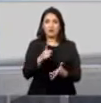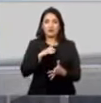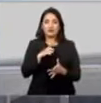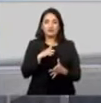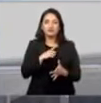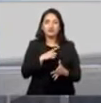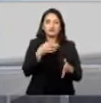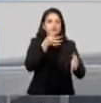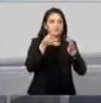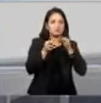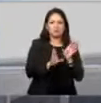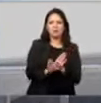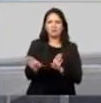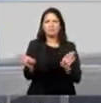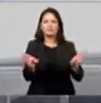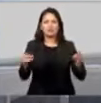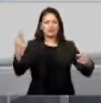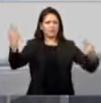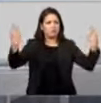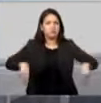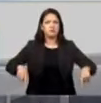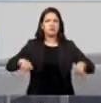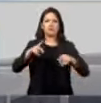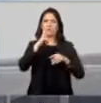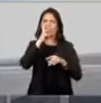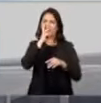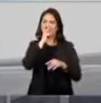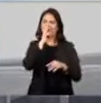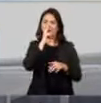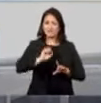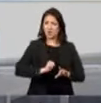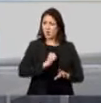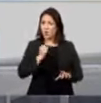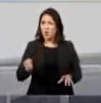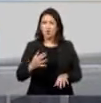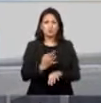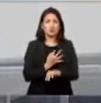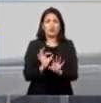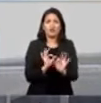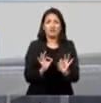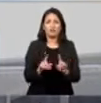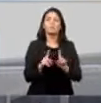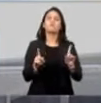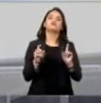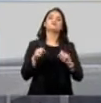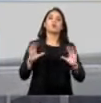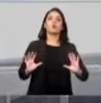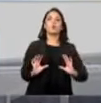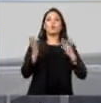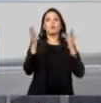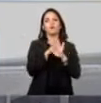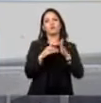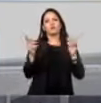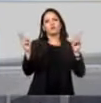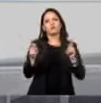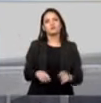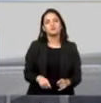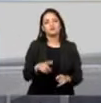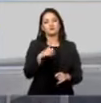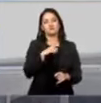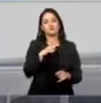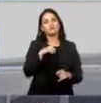contaminação do debate político pelo ódio e pela intolerância, temos que comemorar toda a possibilidade de fórum qualificado que possa gerar uma